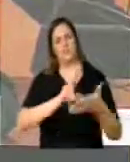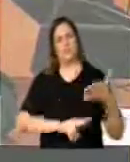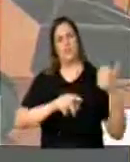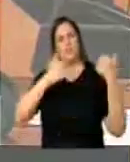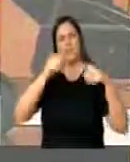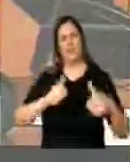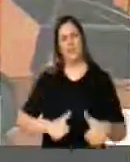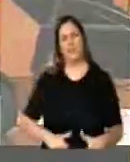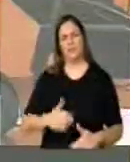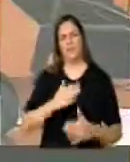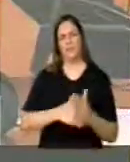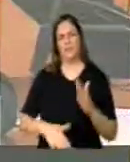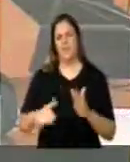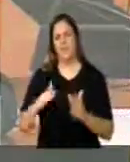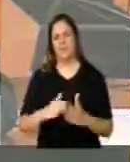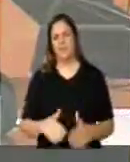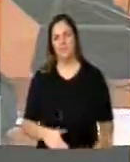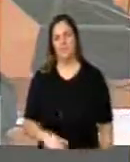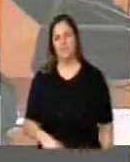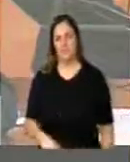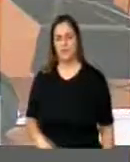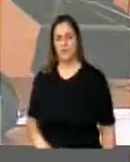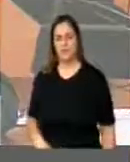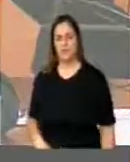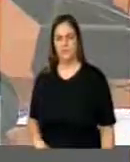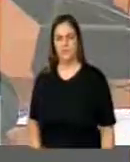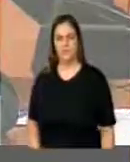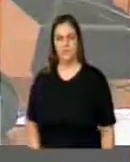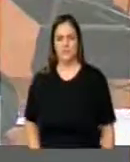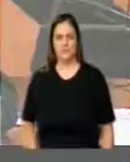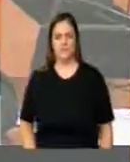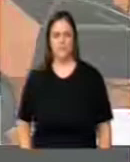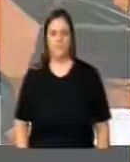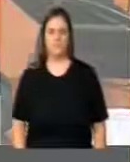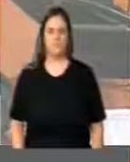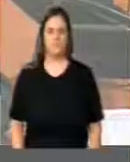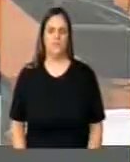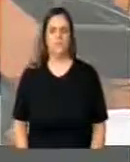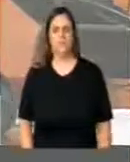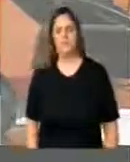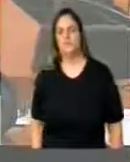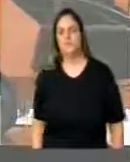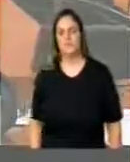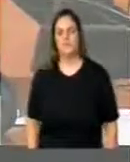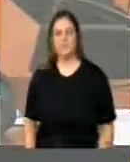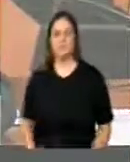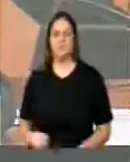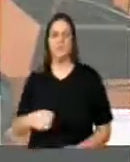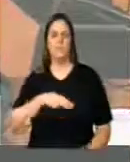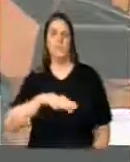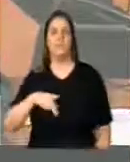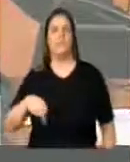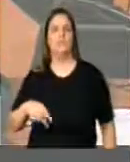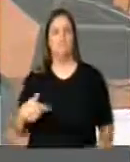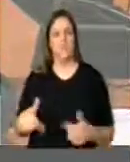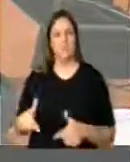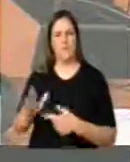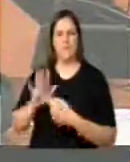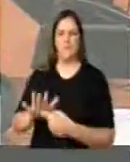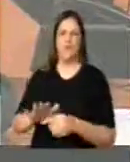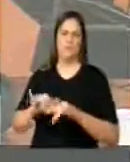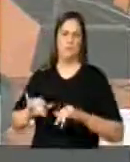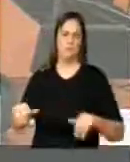das informações trazidas, ou por pesquisas que nós realizamos, ou mesmo pelos dados aqui apresentados pelo Ministério Público do Trabalho,